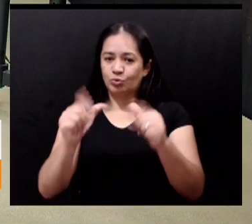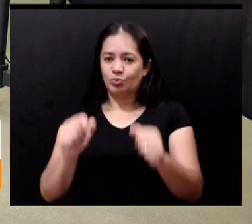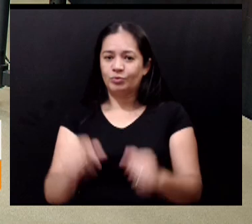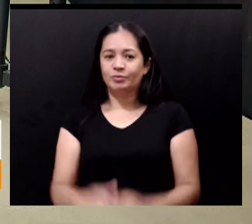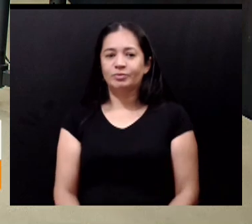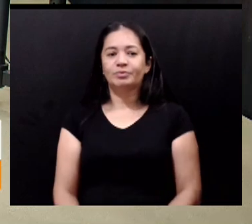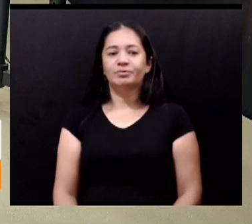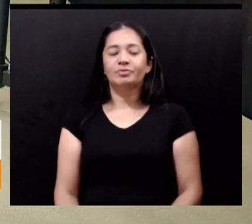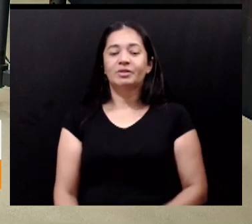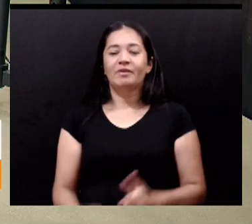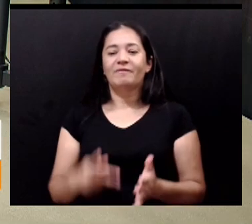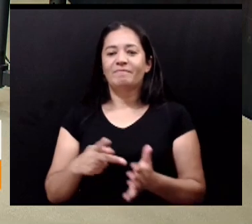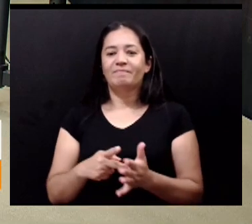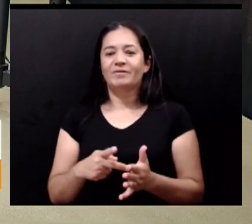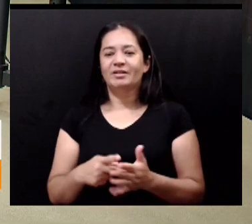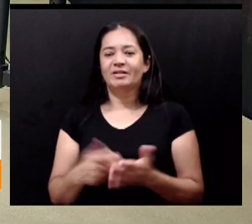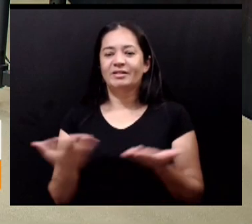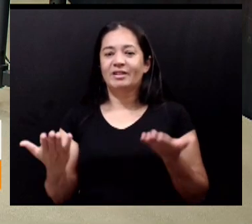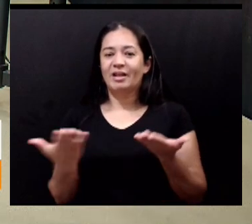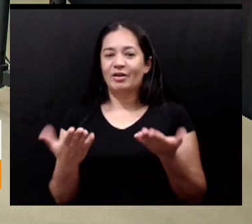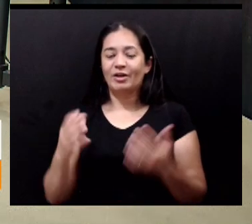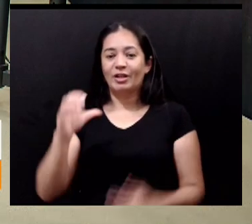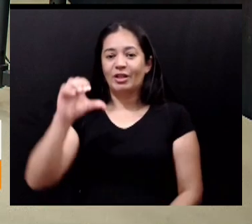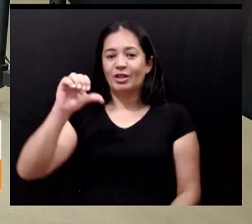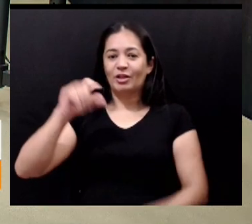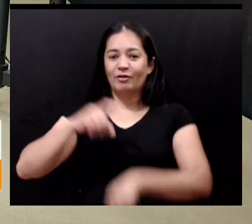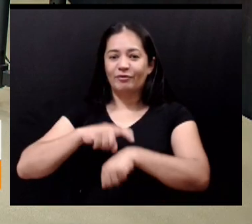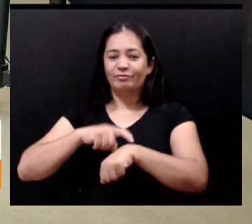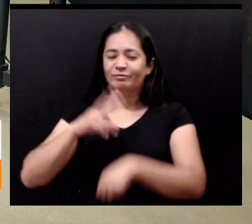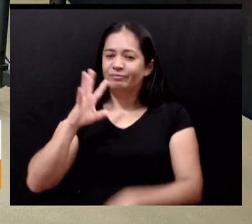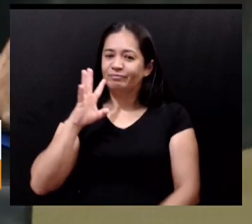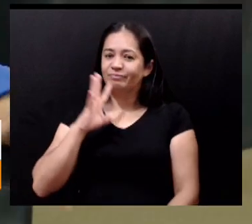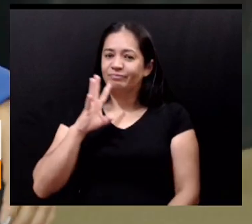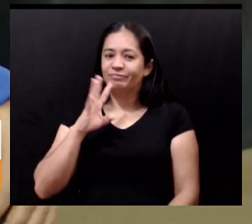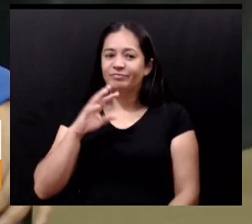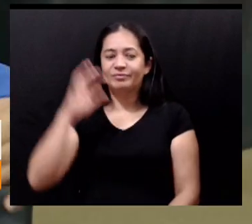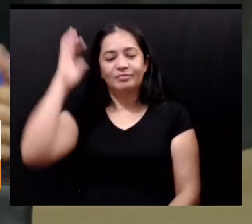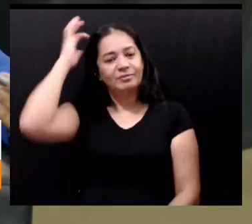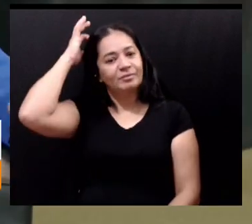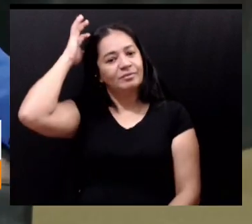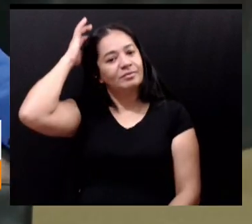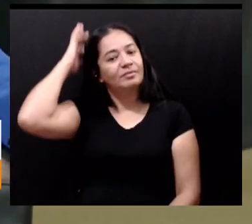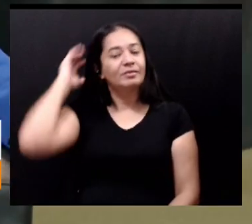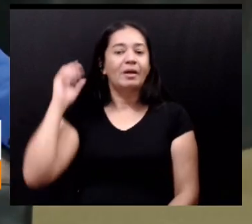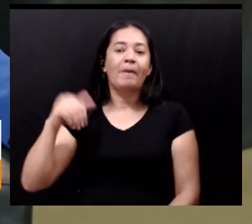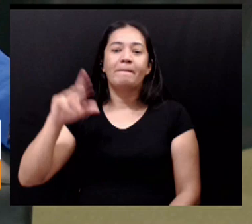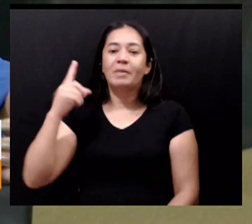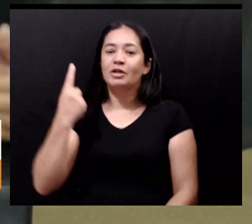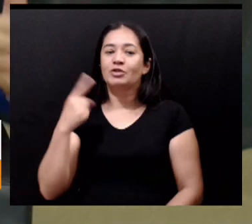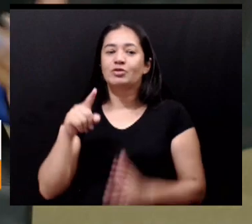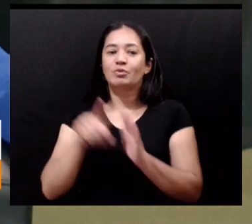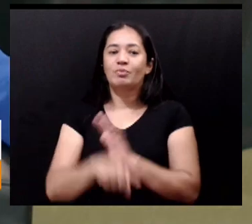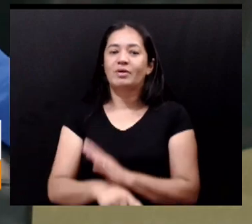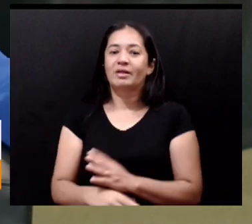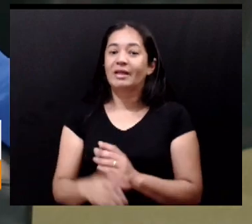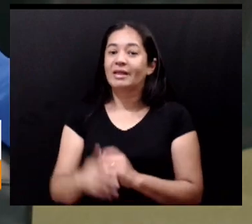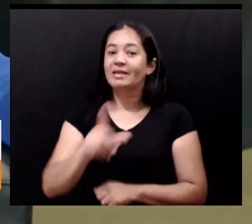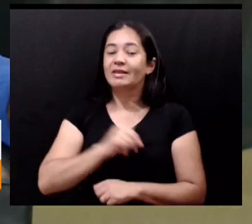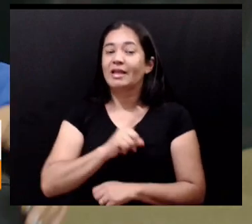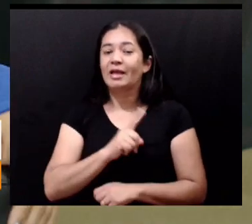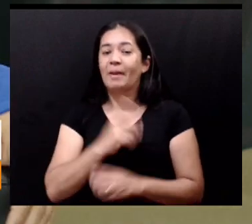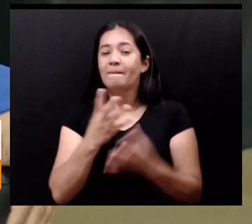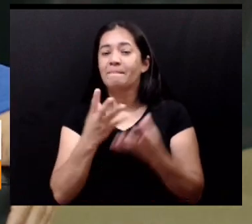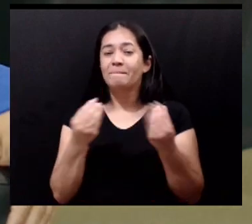bem, 9h, 1 minutinho, que legal. Gente, nós temos mais uma pergunta, quer dizer, nós temos muitas perguntas, né? Mas dá tempo para mais